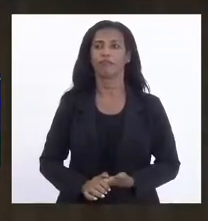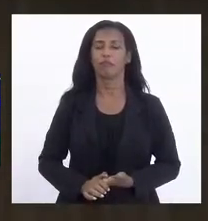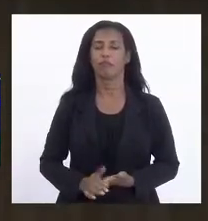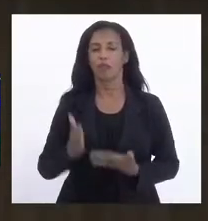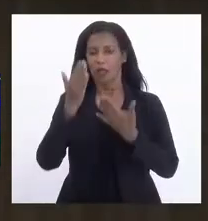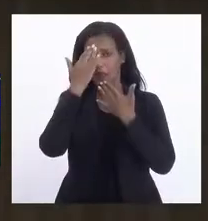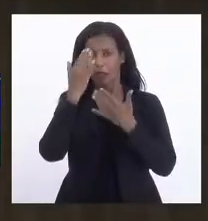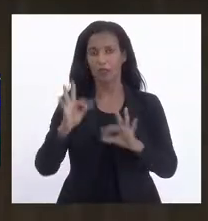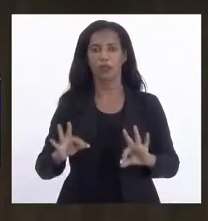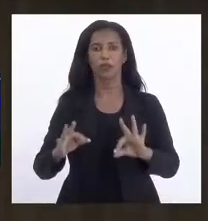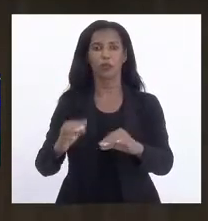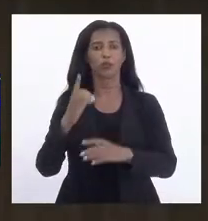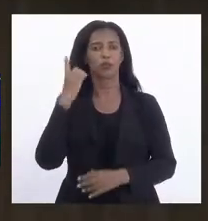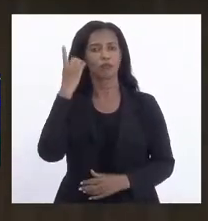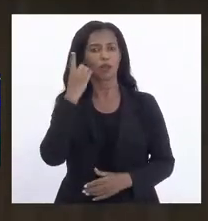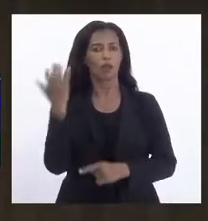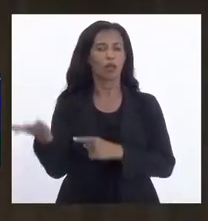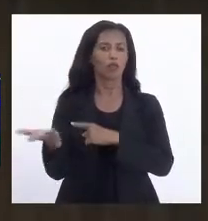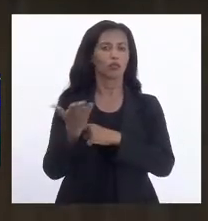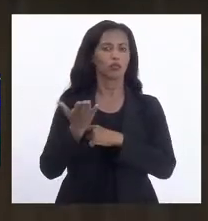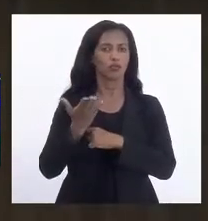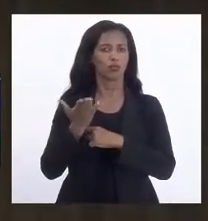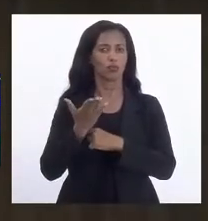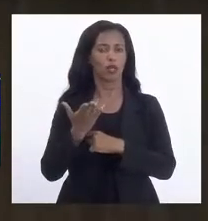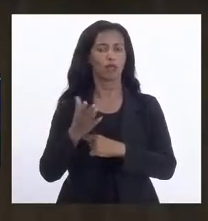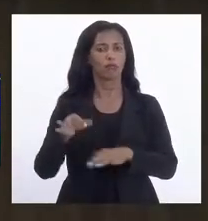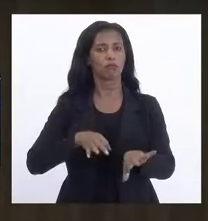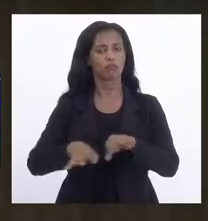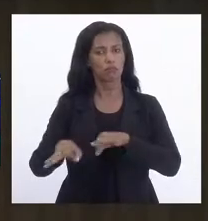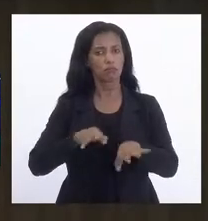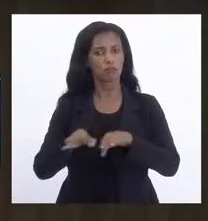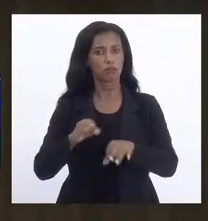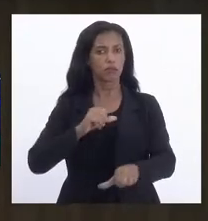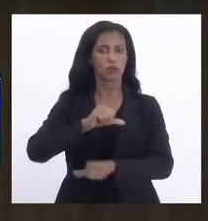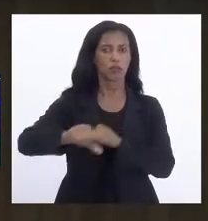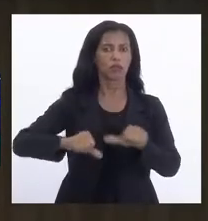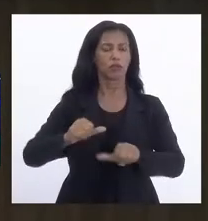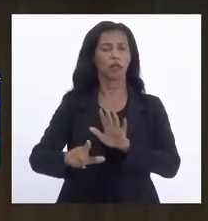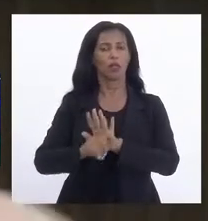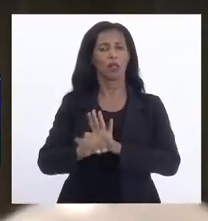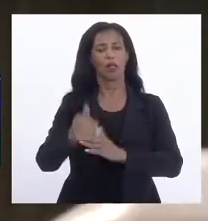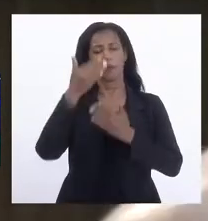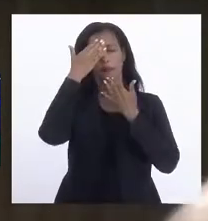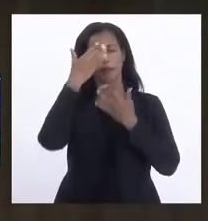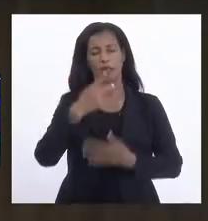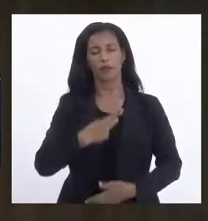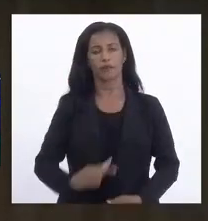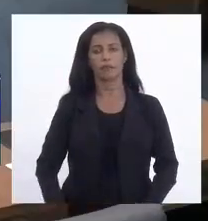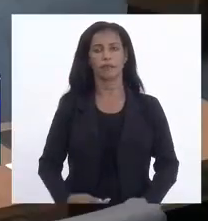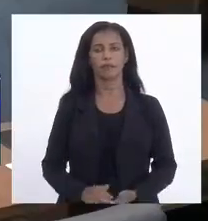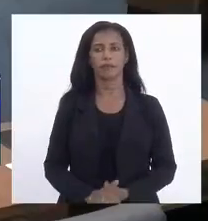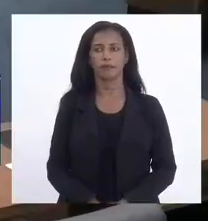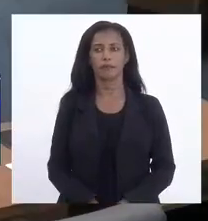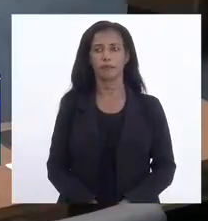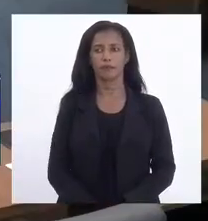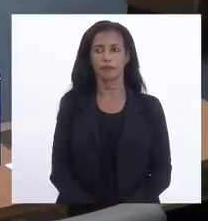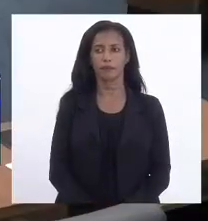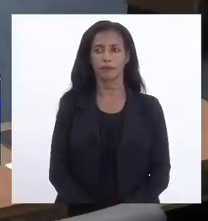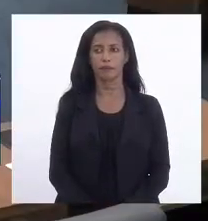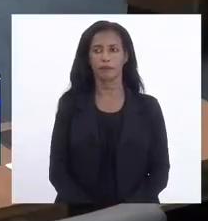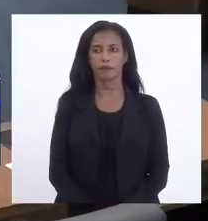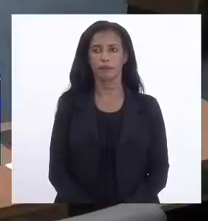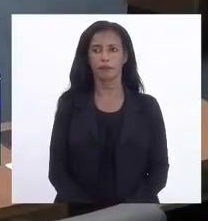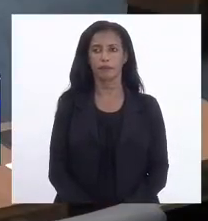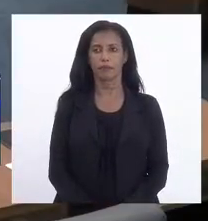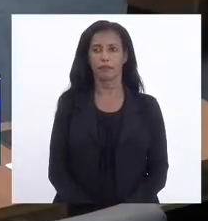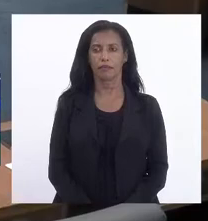agradecer a todos os deputados que colaboraram para que esse projeto virasse lei. Meu muito obrigado, presidente.